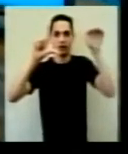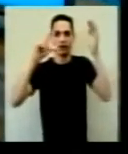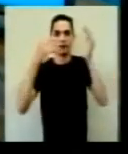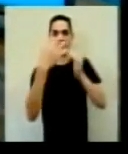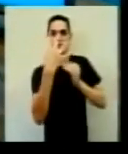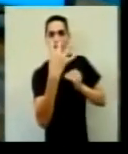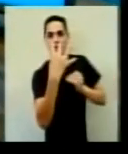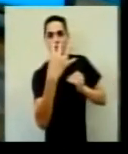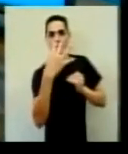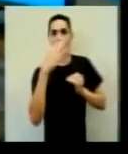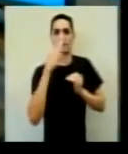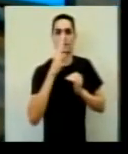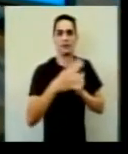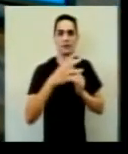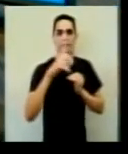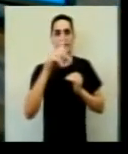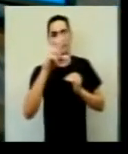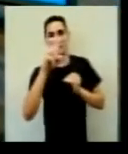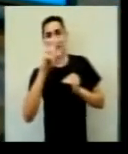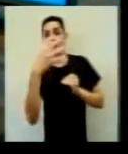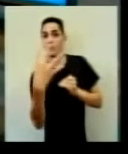nós chegarmos em